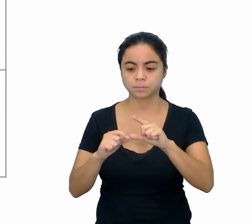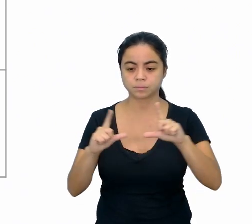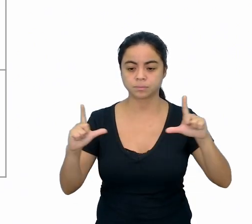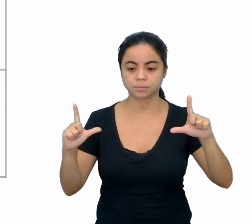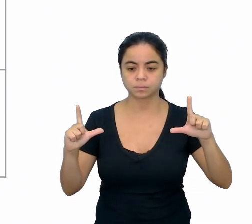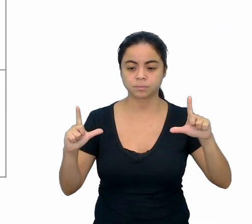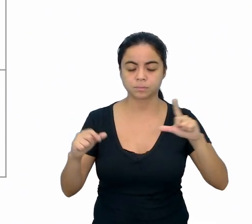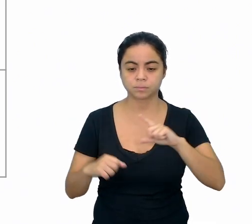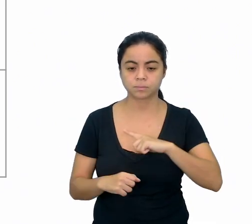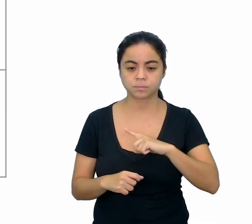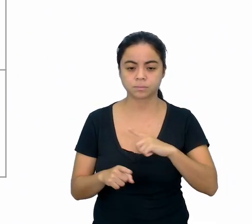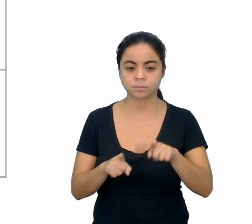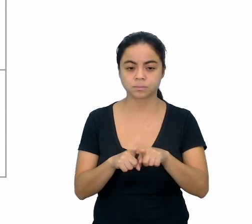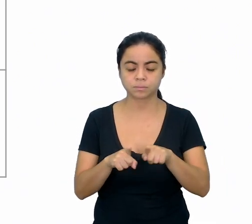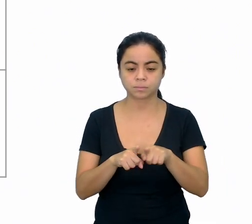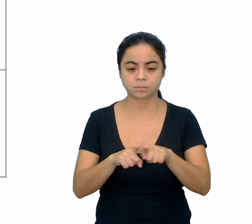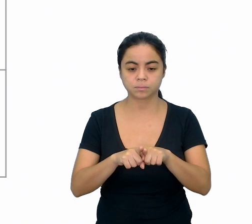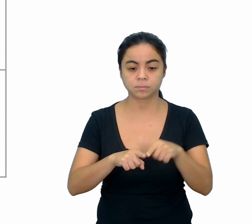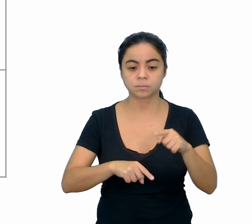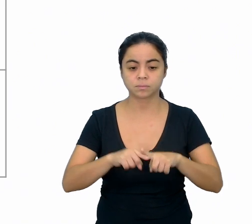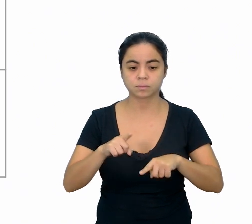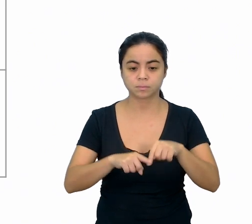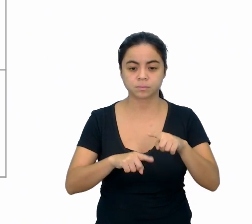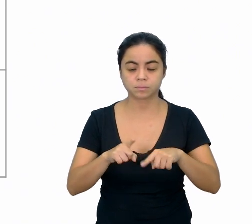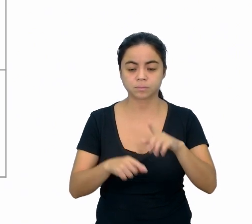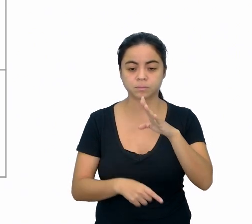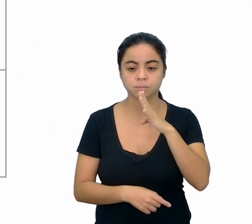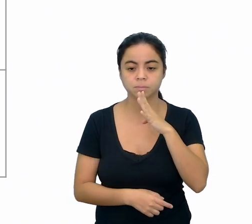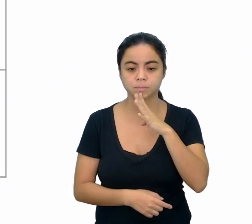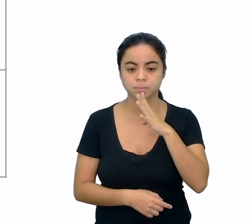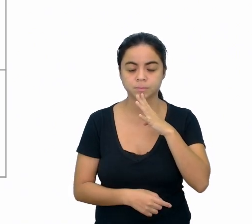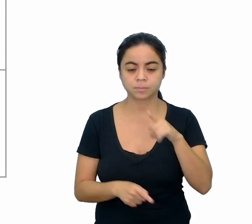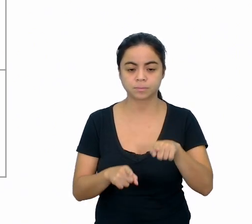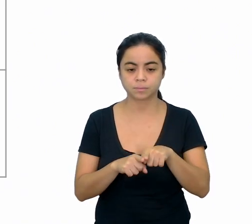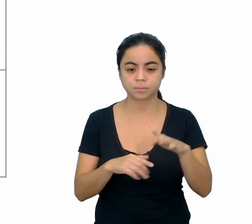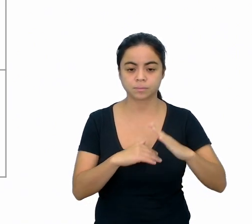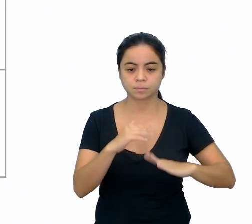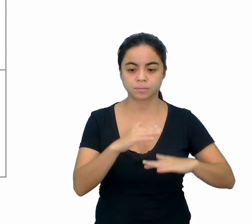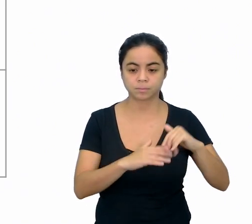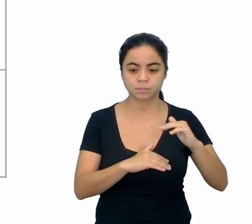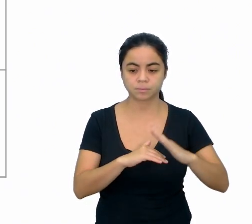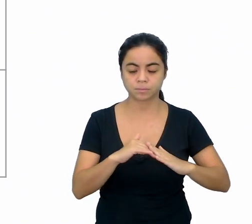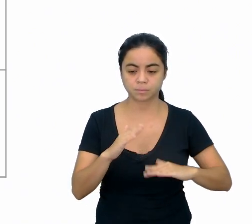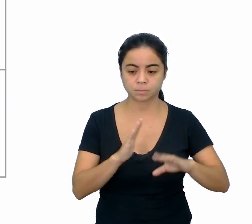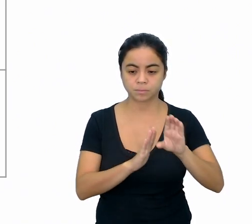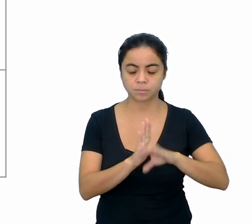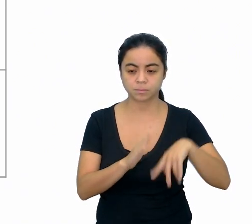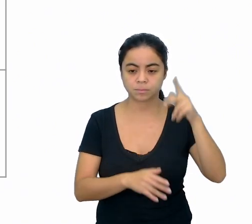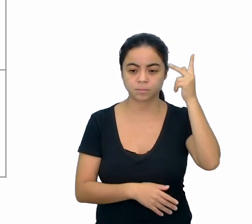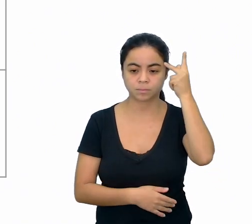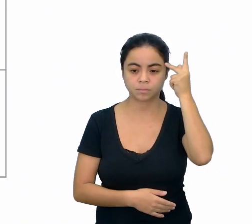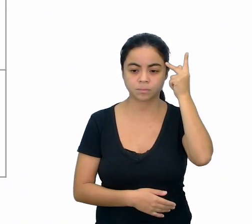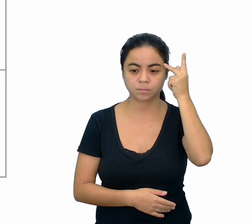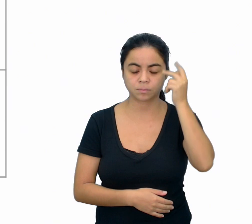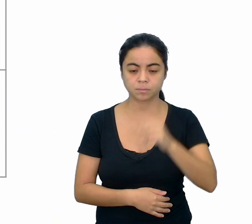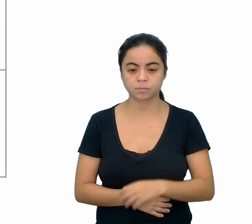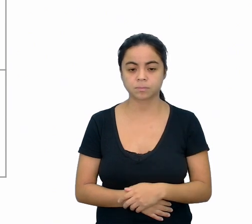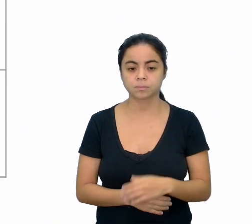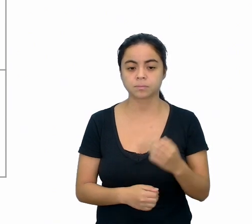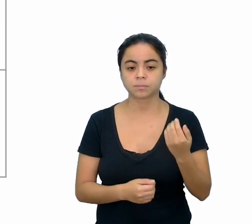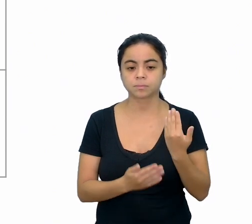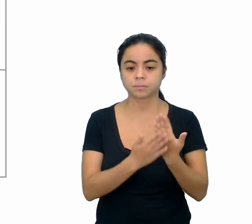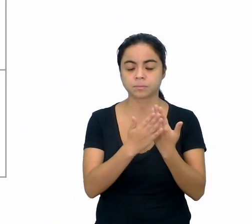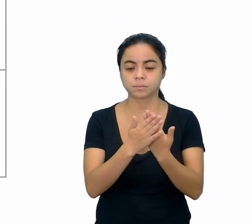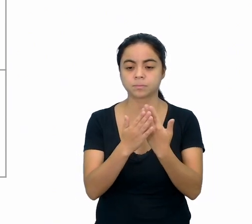traz também os objetos de conhecimento, habilidades do currículo paulista e as aulas em que essas habilidades